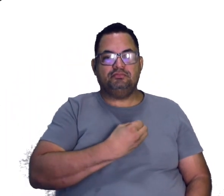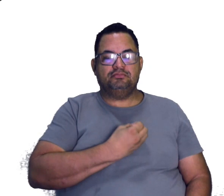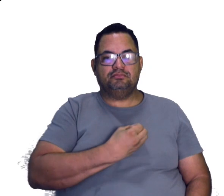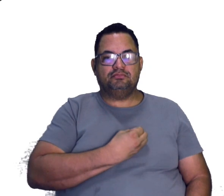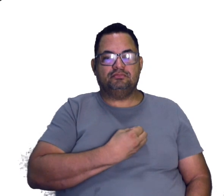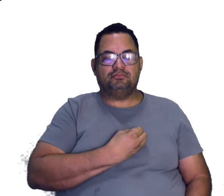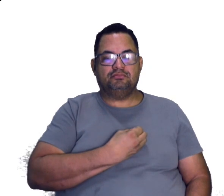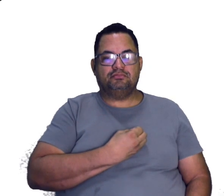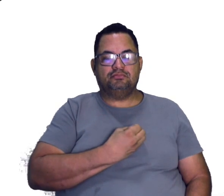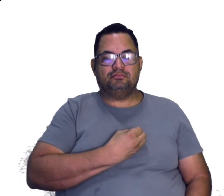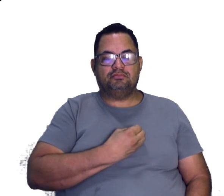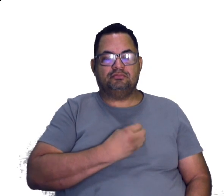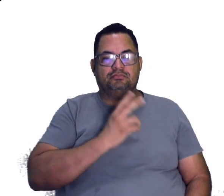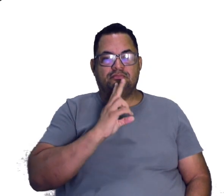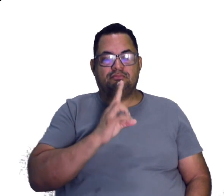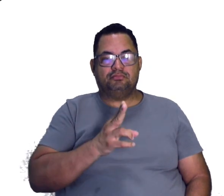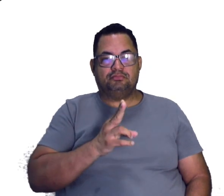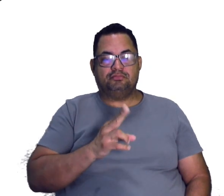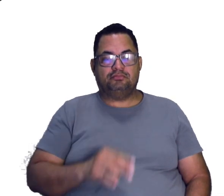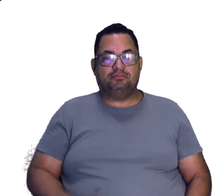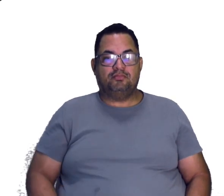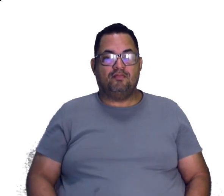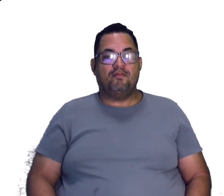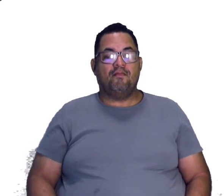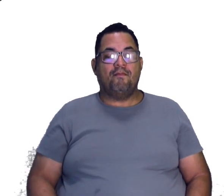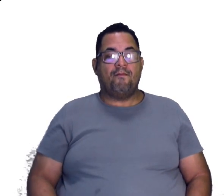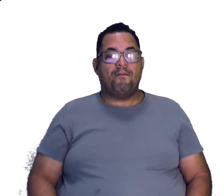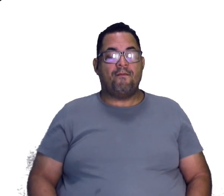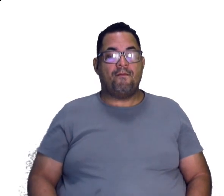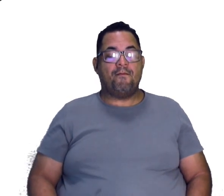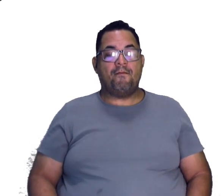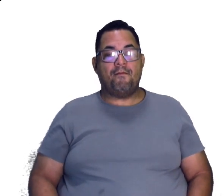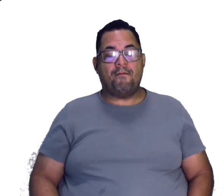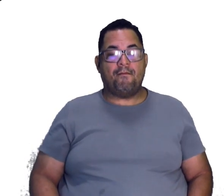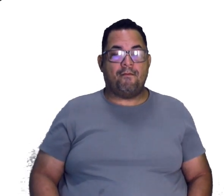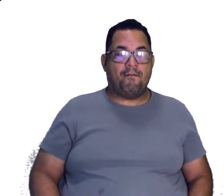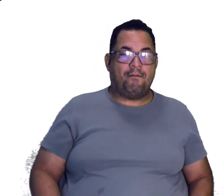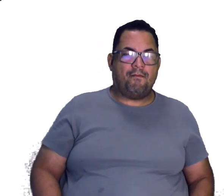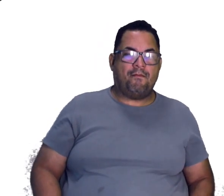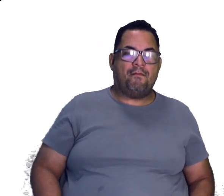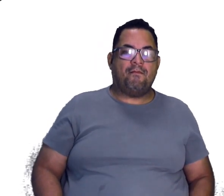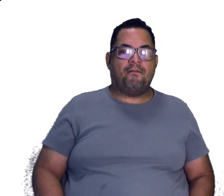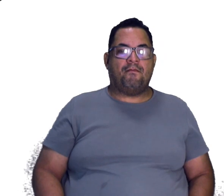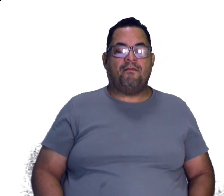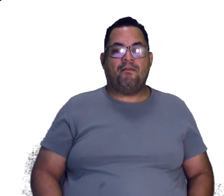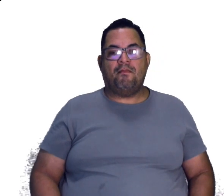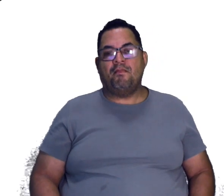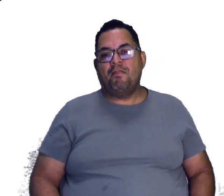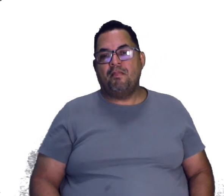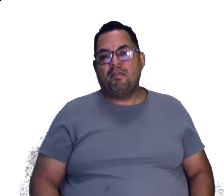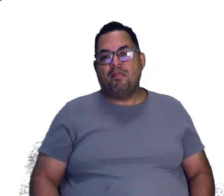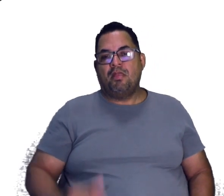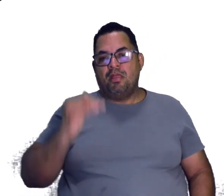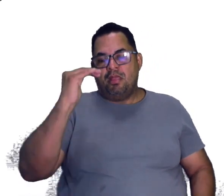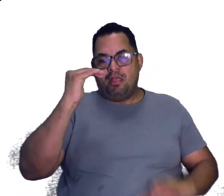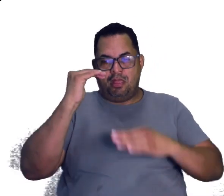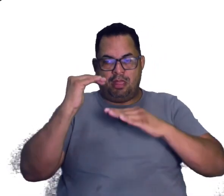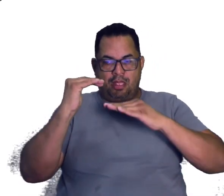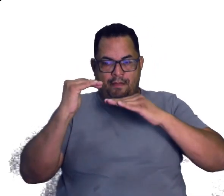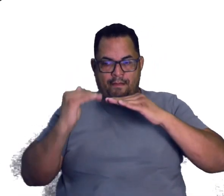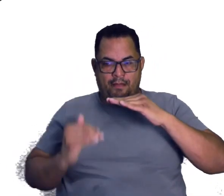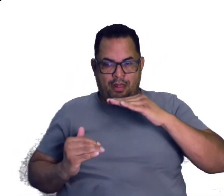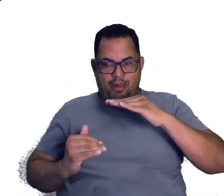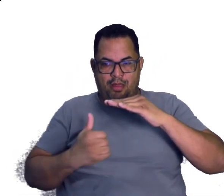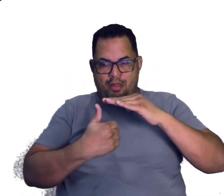n é um número real, igual ou maior que 1, só que ele tem que ser menor que 10 para ser